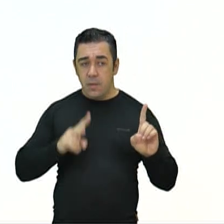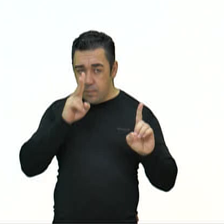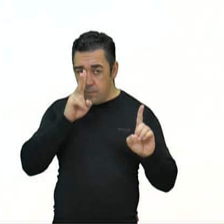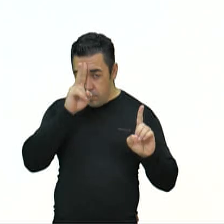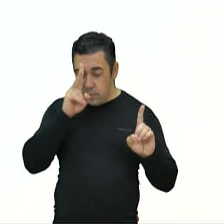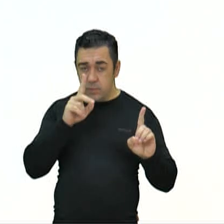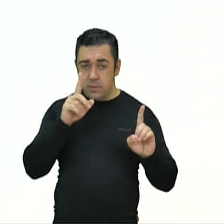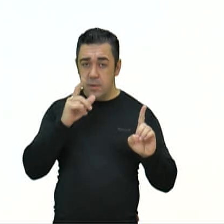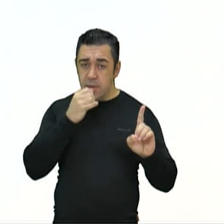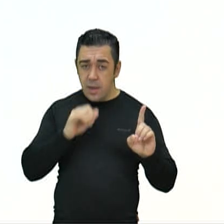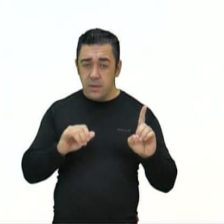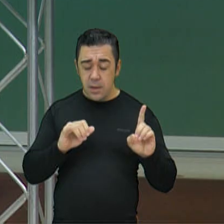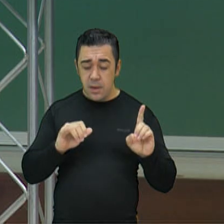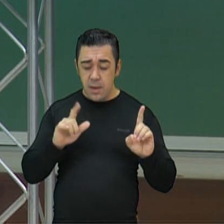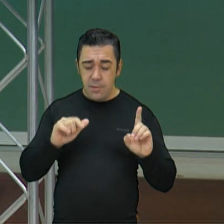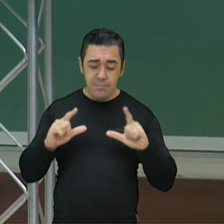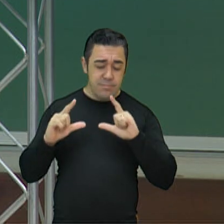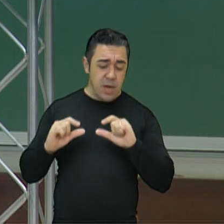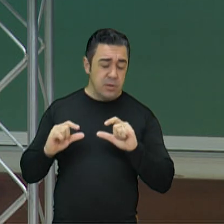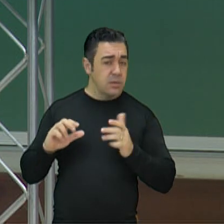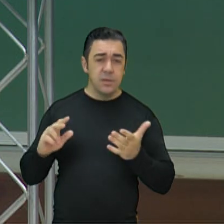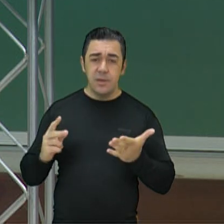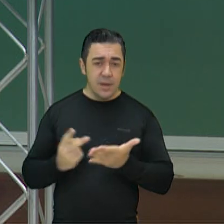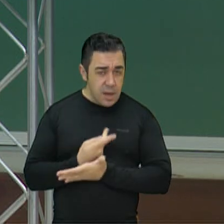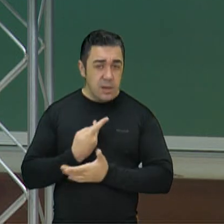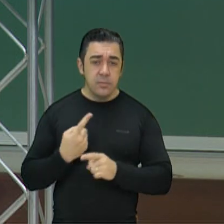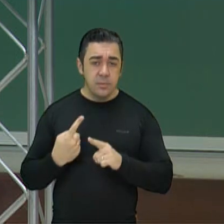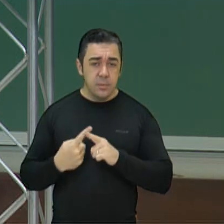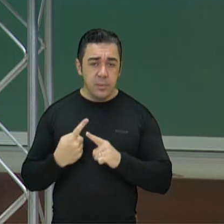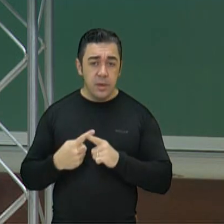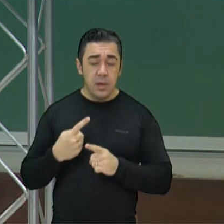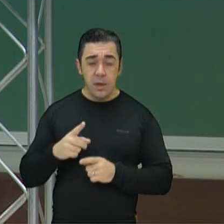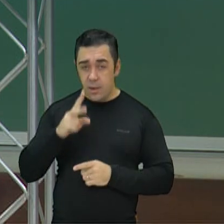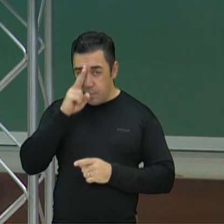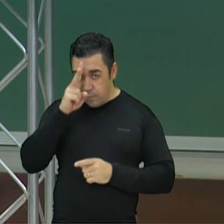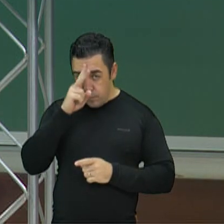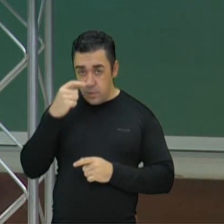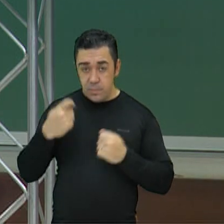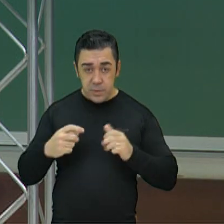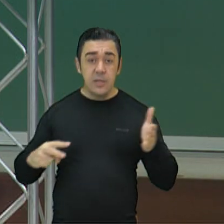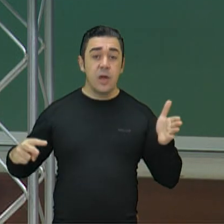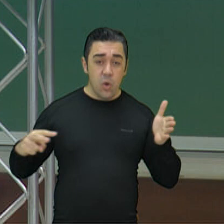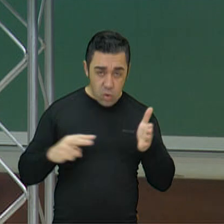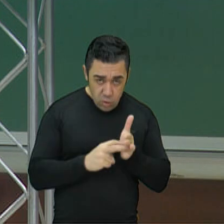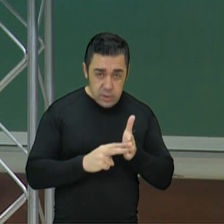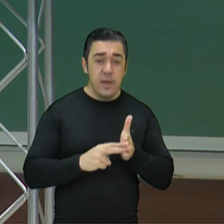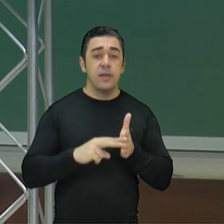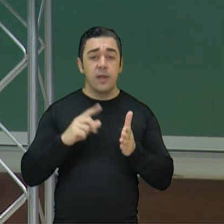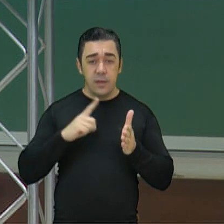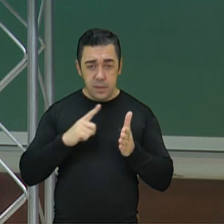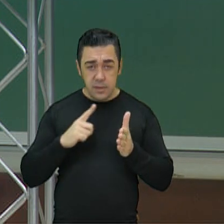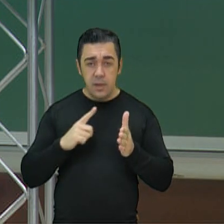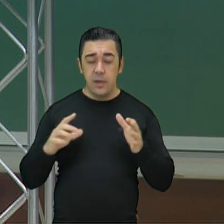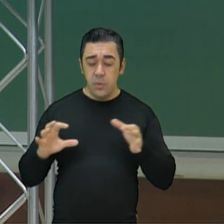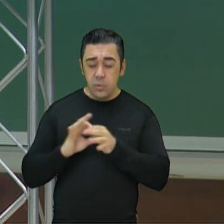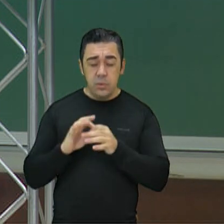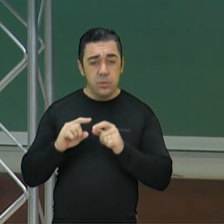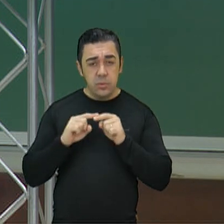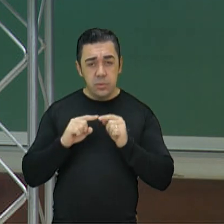for baixa também não está correta, a força tem que estar conectada ao circuito.